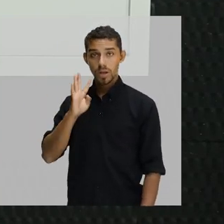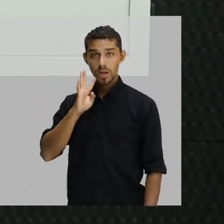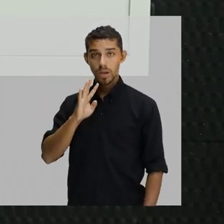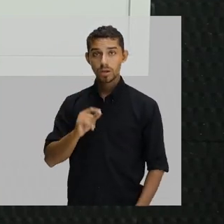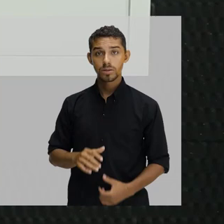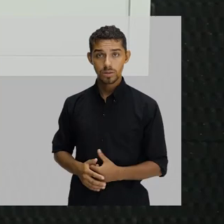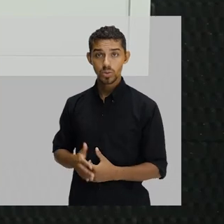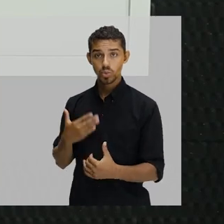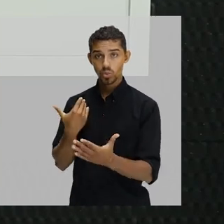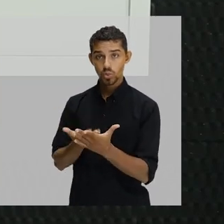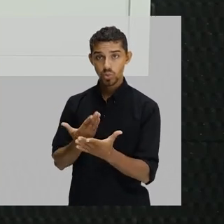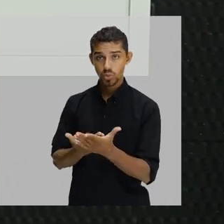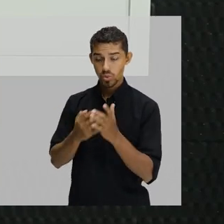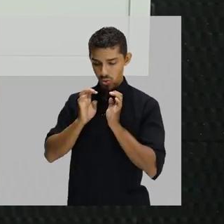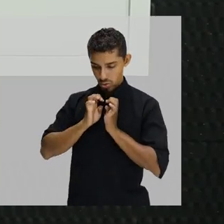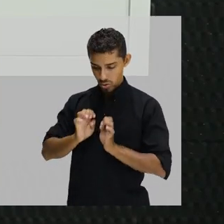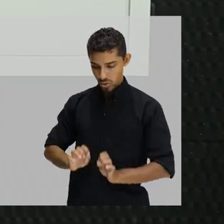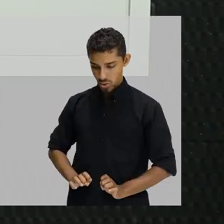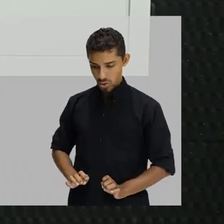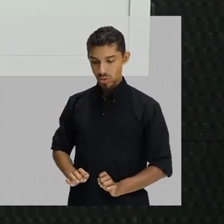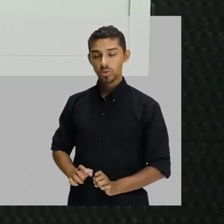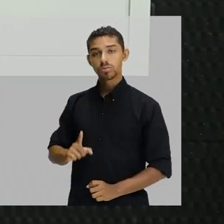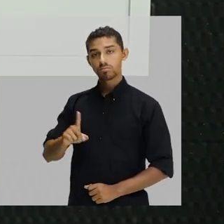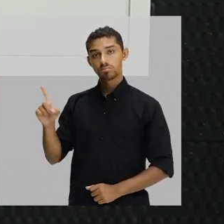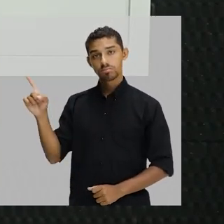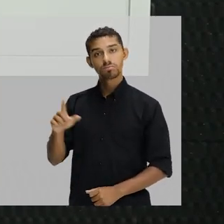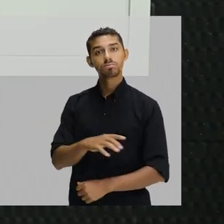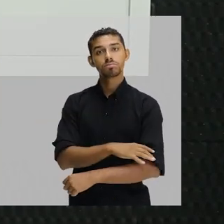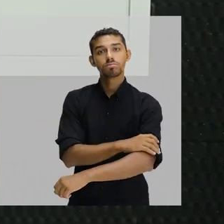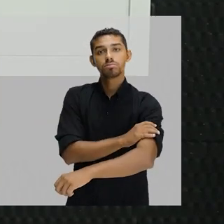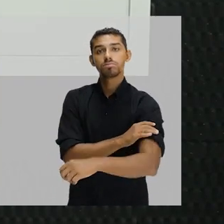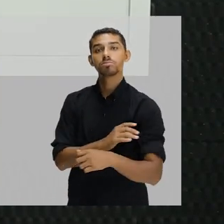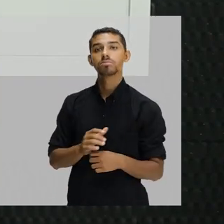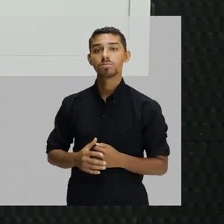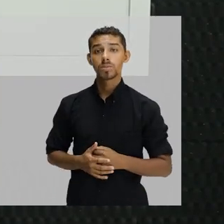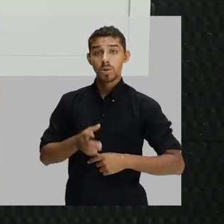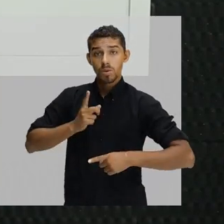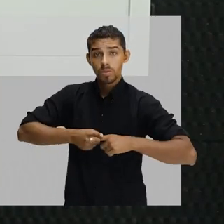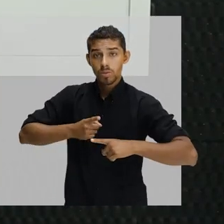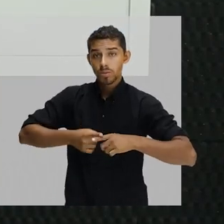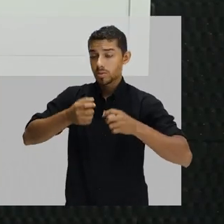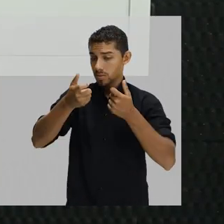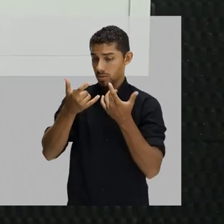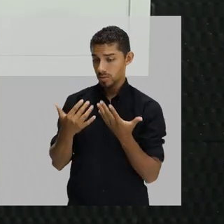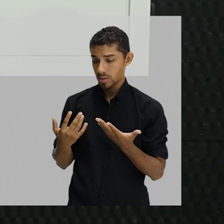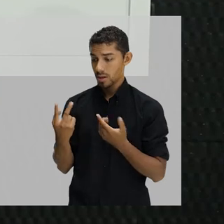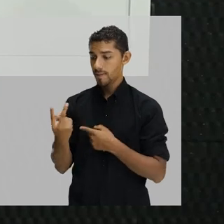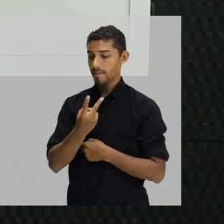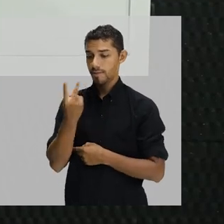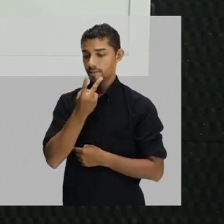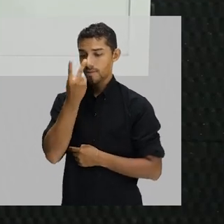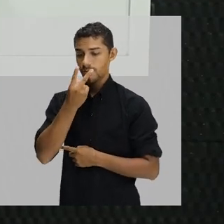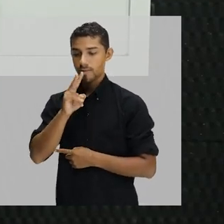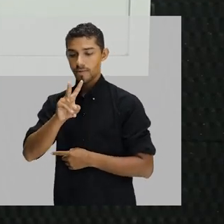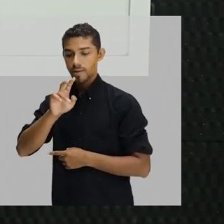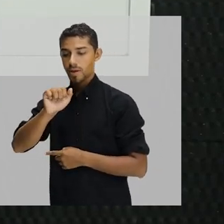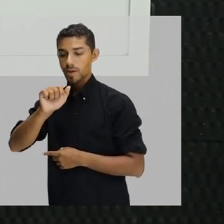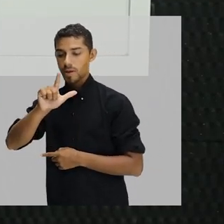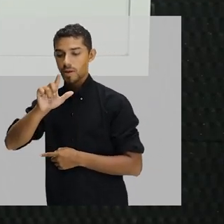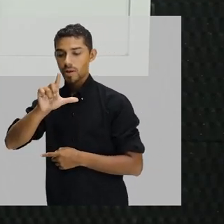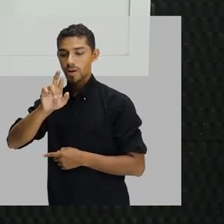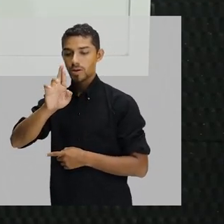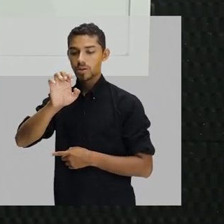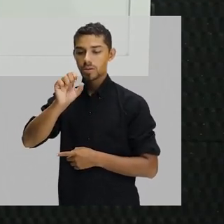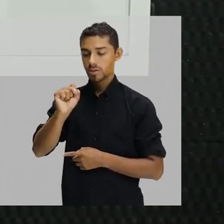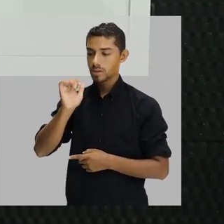isso que o estudo da ética é um estudo que corta a carne por dentro. Porque você vai falar dos valores que são aquilo que motivam a sua vida,